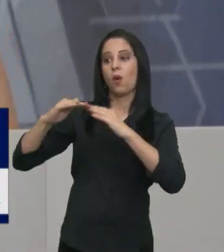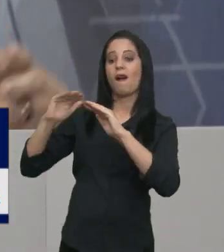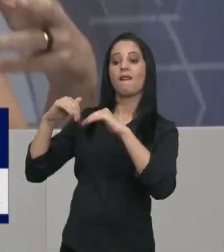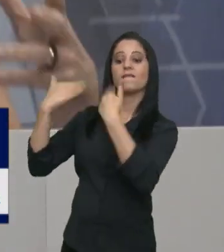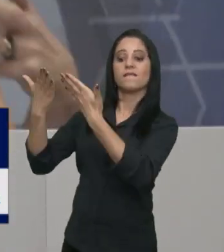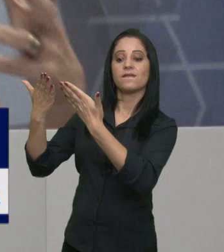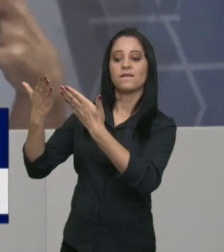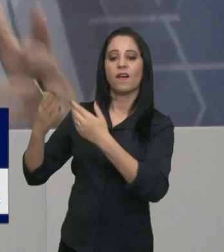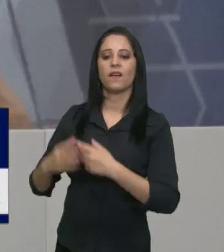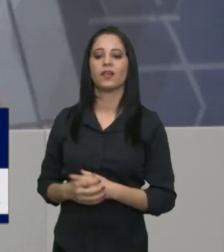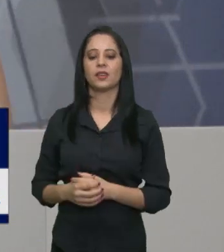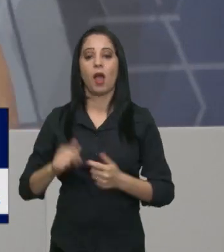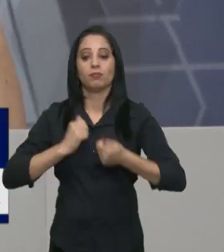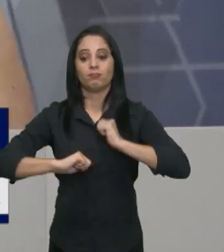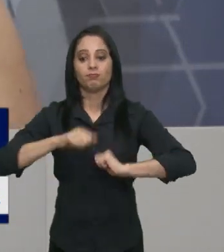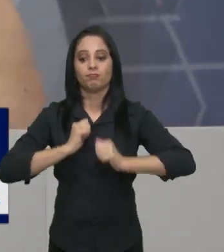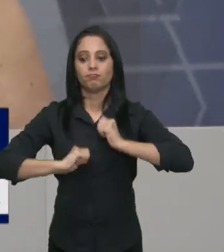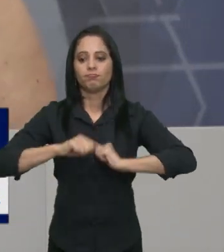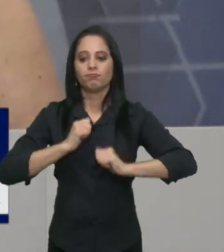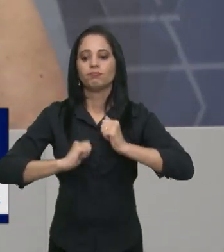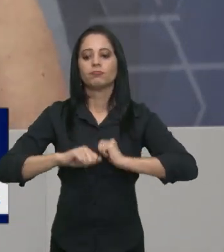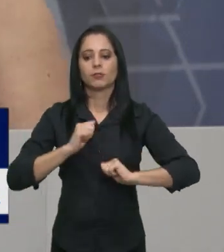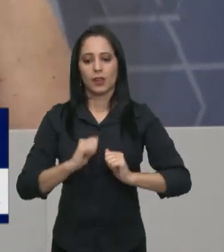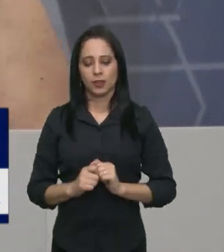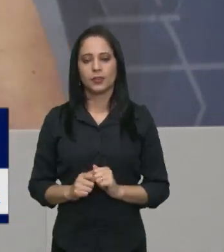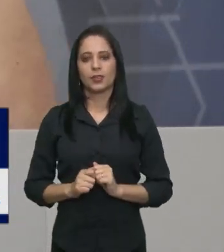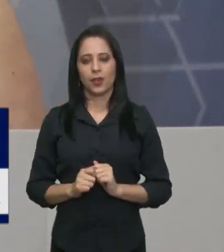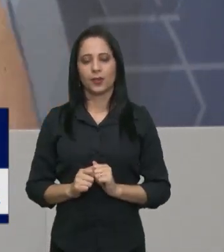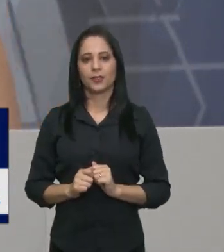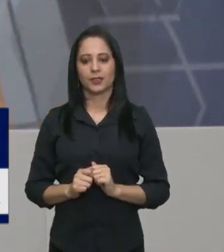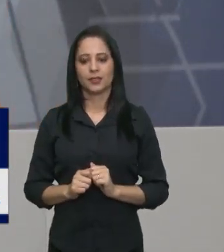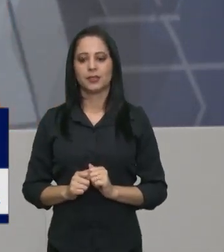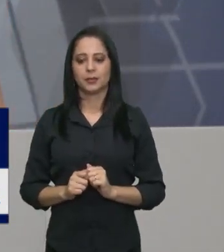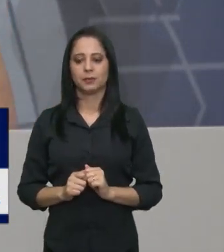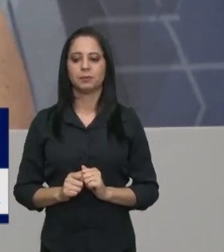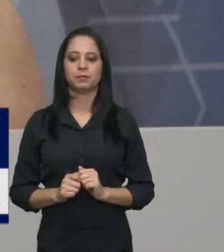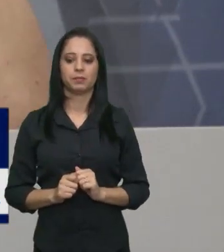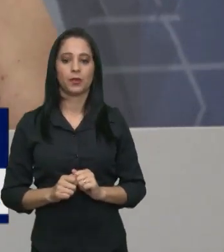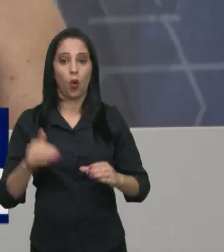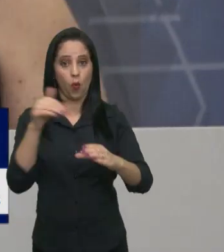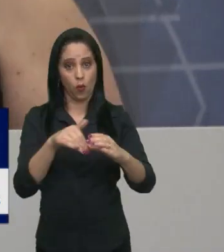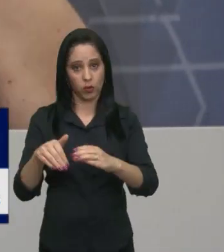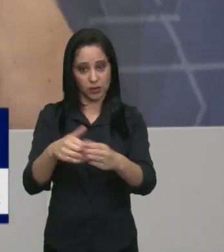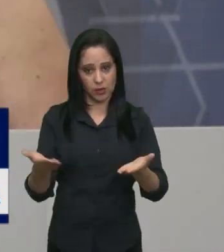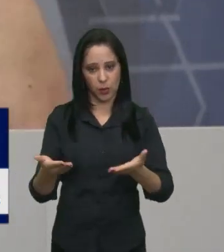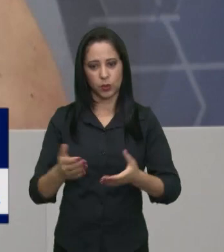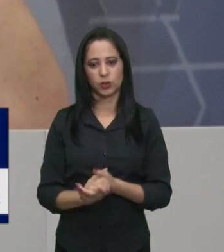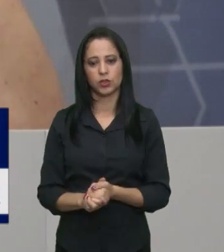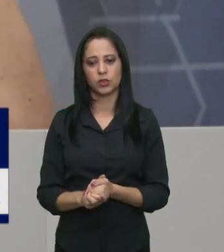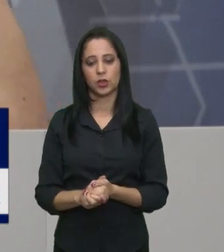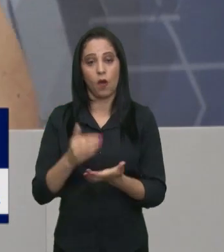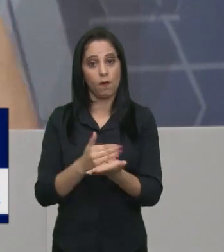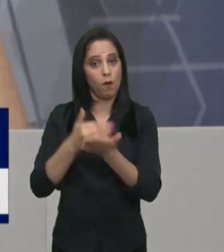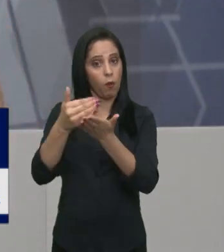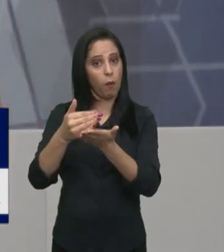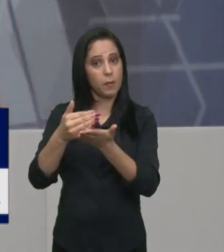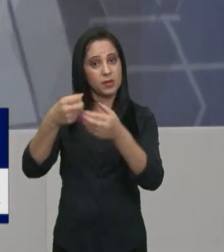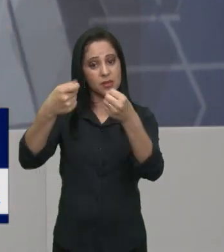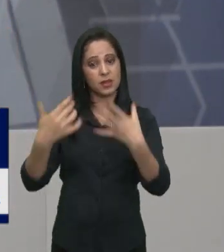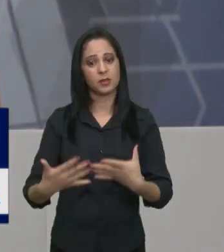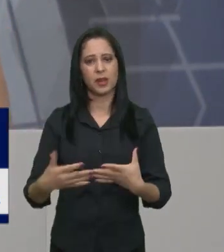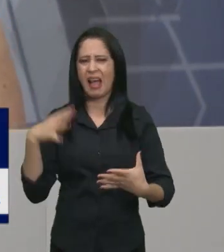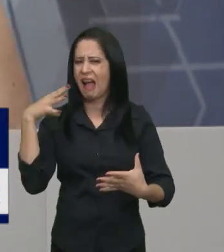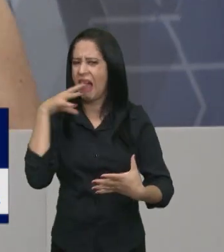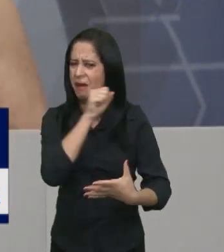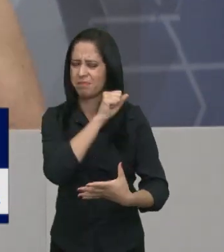estão tão ansiosos e aflitos como eu, imagino, por essa votação nessa noite. Eu quero iniciar a minha fala, e hoje vai ser